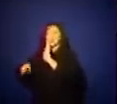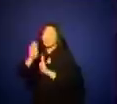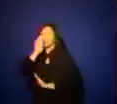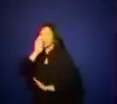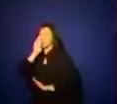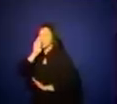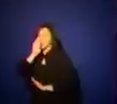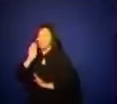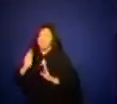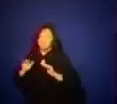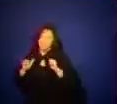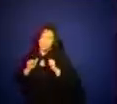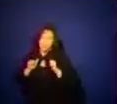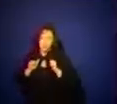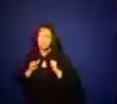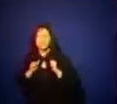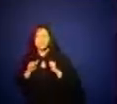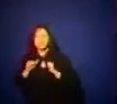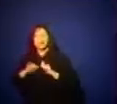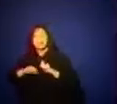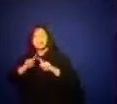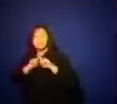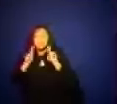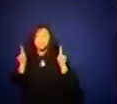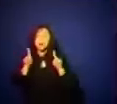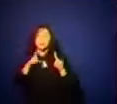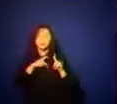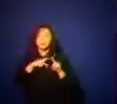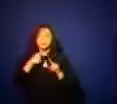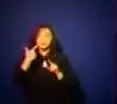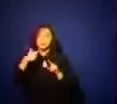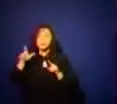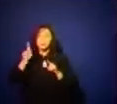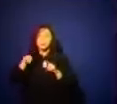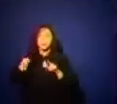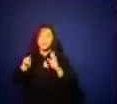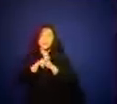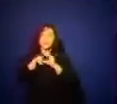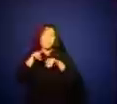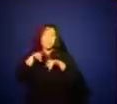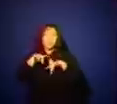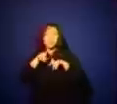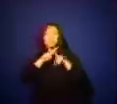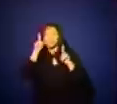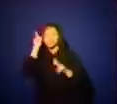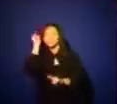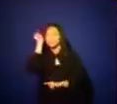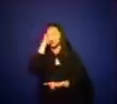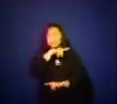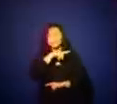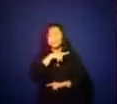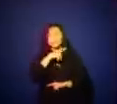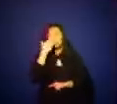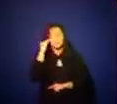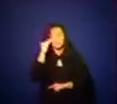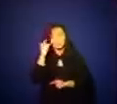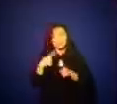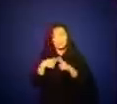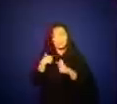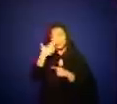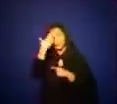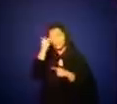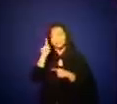Aí você começa a entrar num outro eh e de novo Tem algumas coisas bem técnicas assim mas entra um outro Campo muito difícil então assim eu entendo que esse